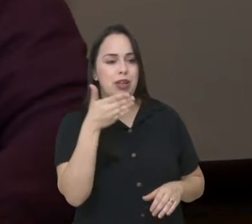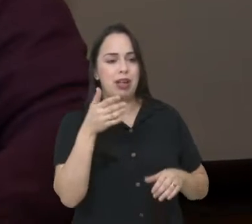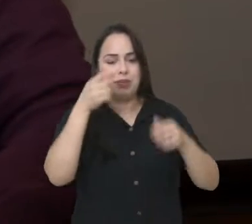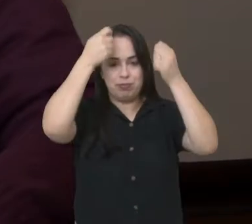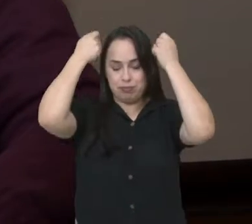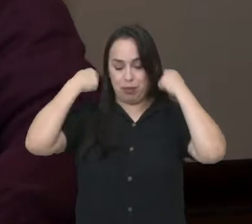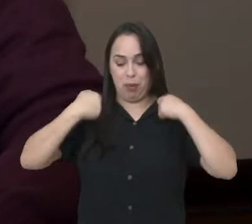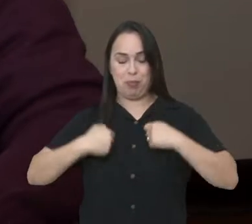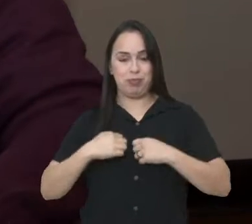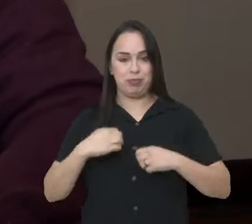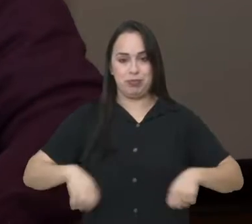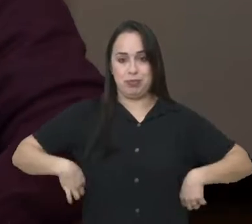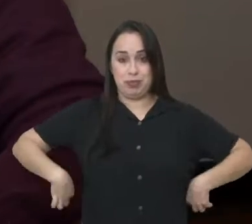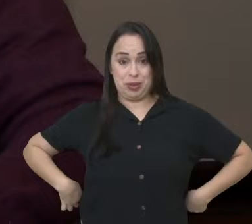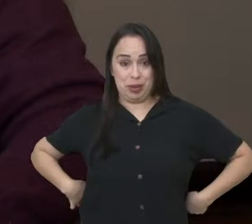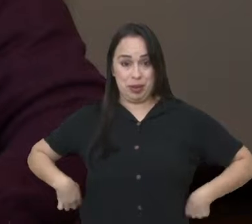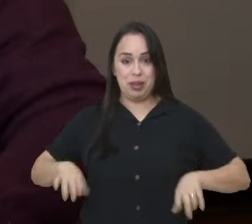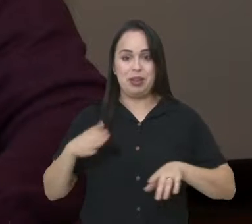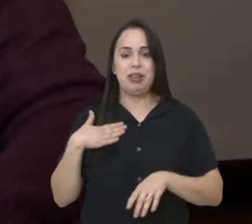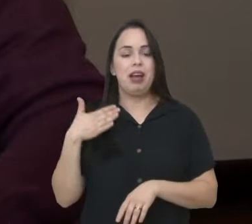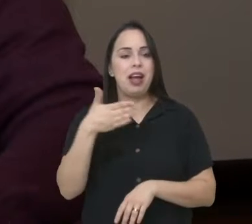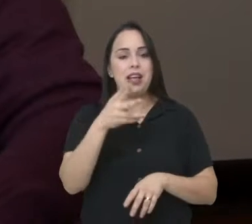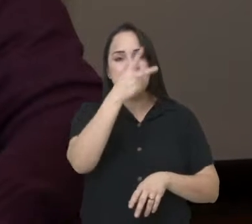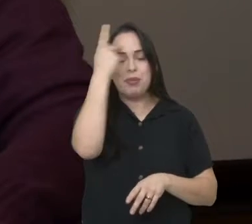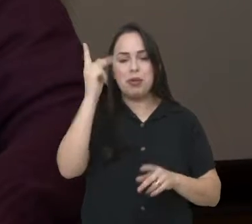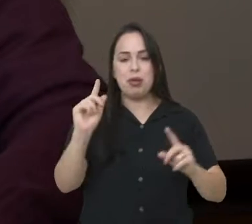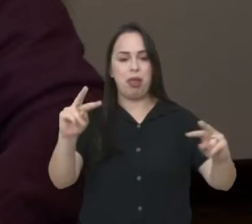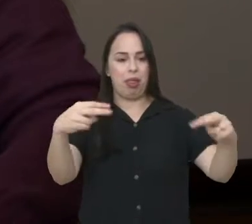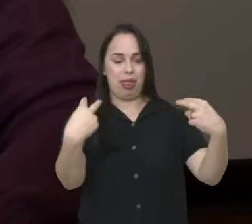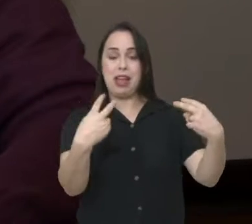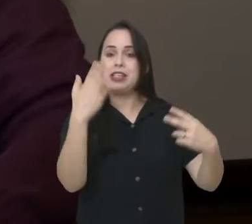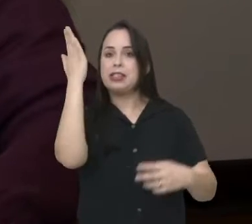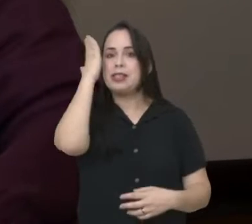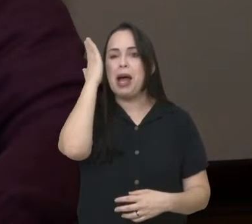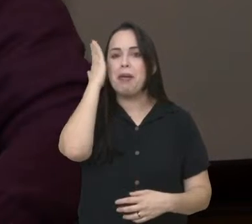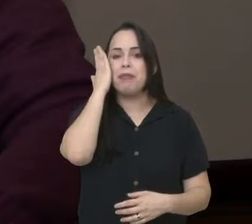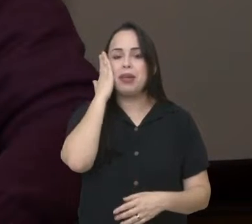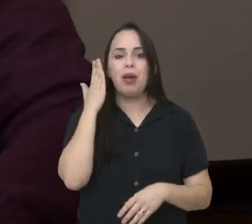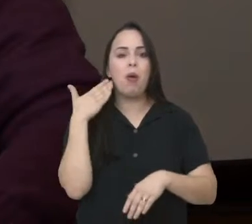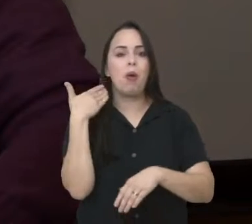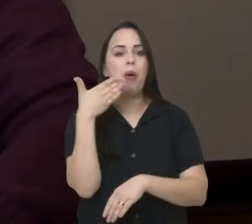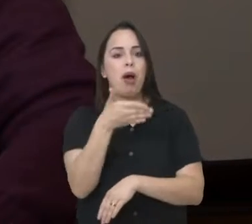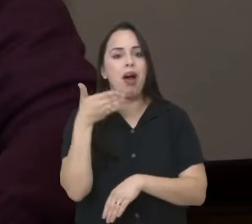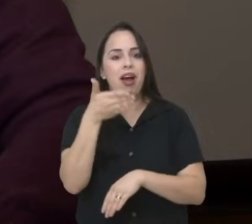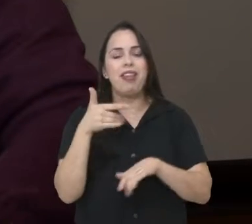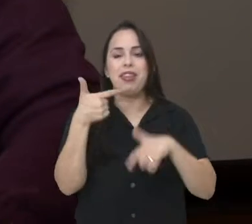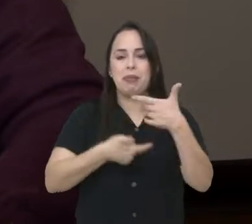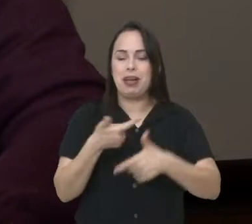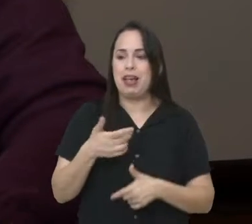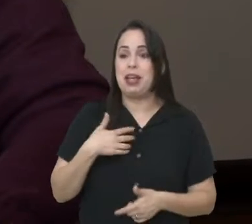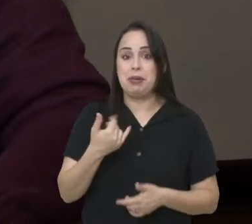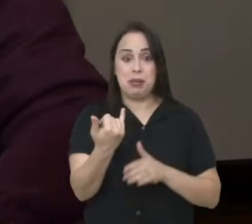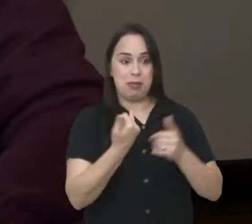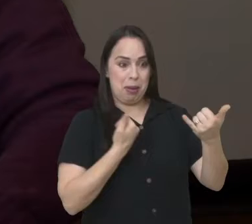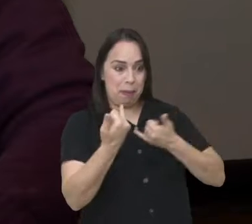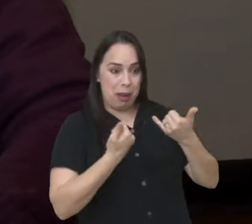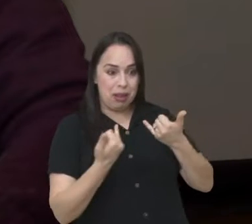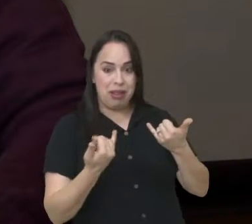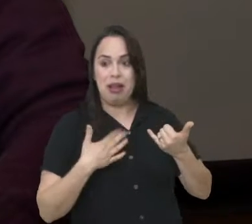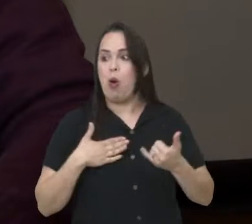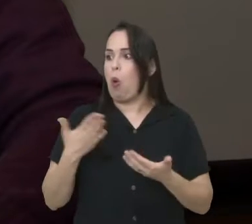para ir na igreja, todo mundo vinha, sabia que eu ia lá, né? Então eles ficavam cobrando: hoje tem bolinho, hoje tem